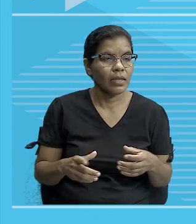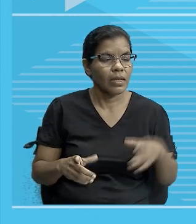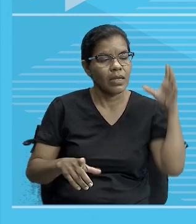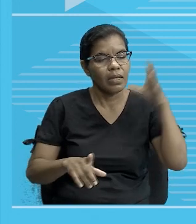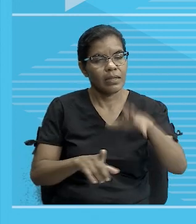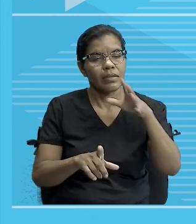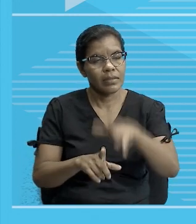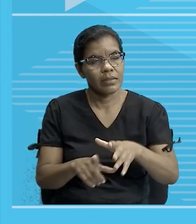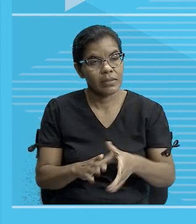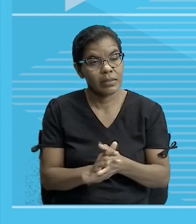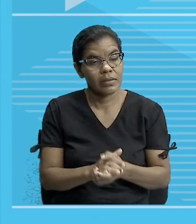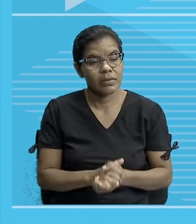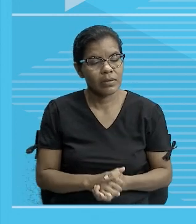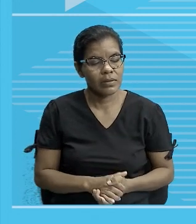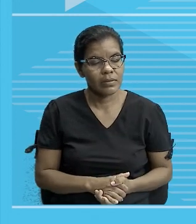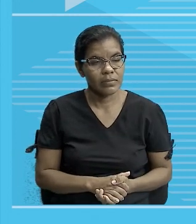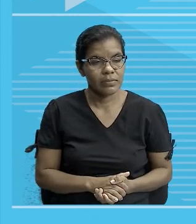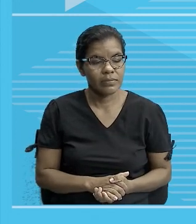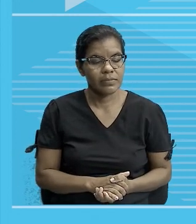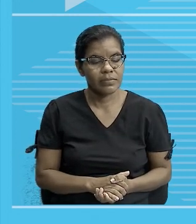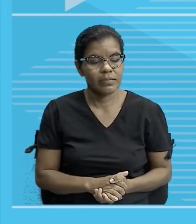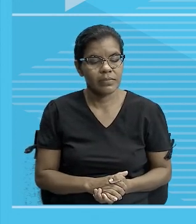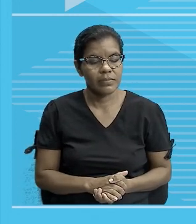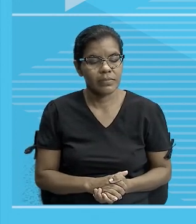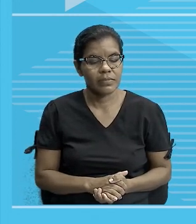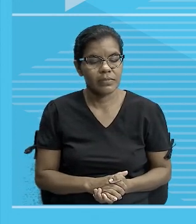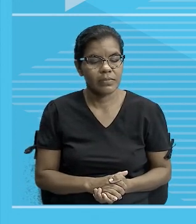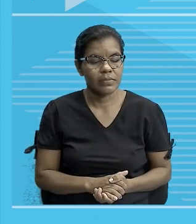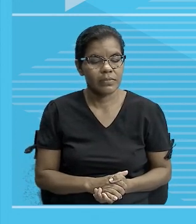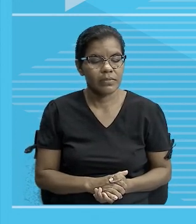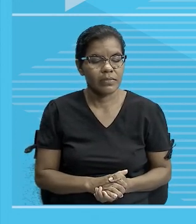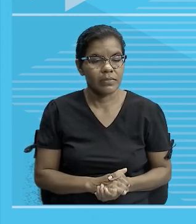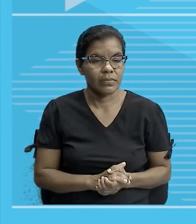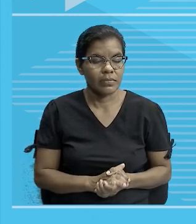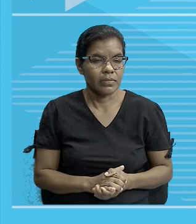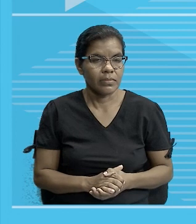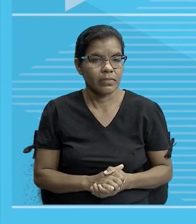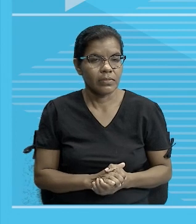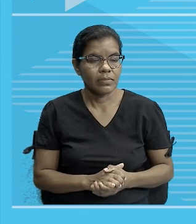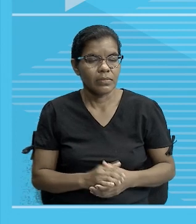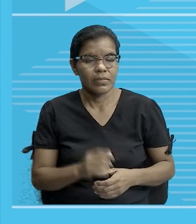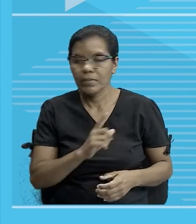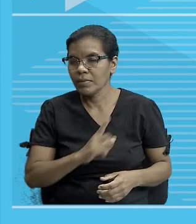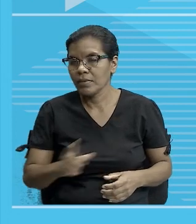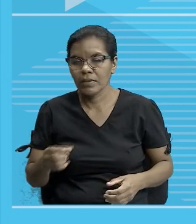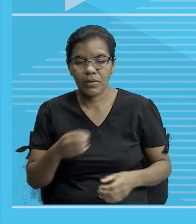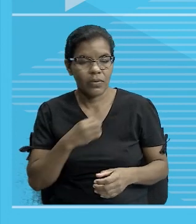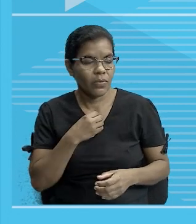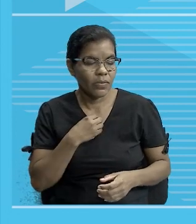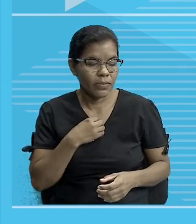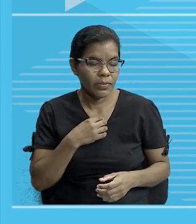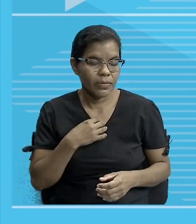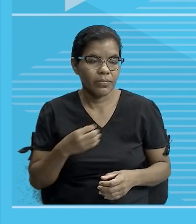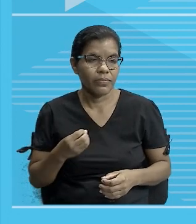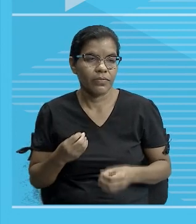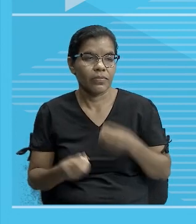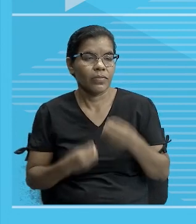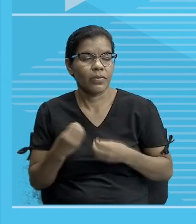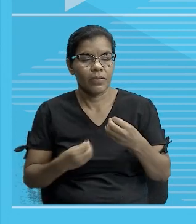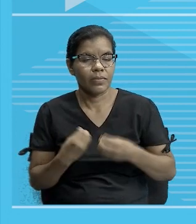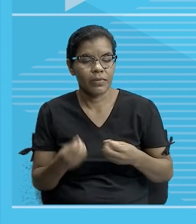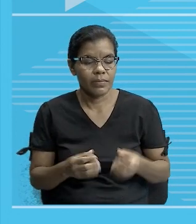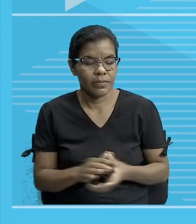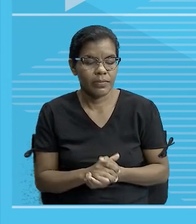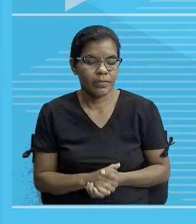jeito. Oxe, meu amigo. Não tinha nem como. Não tinha nem